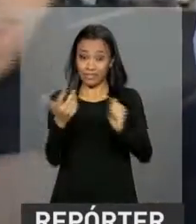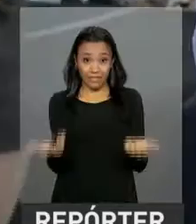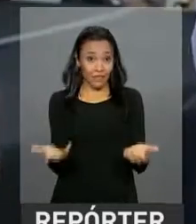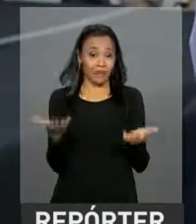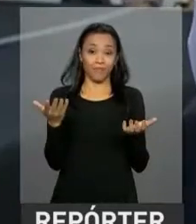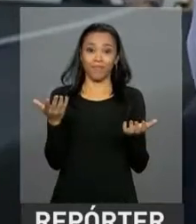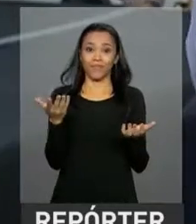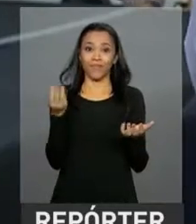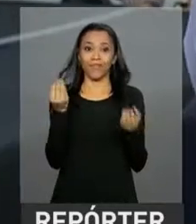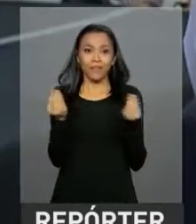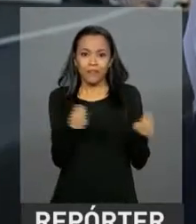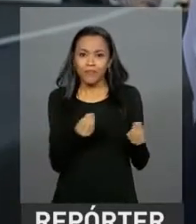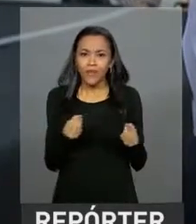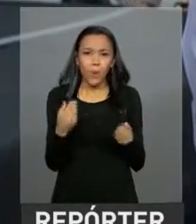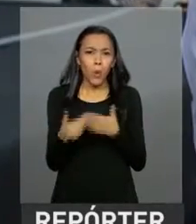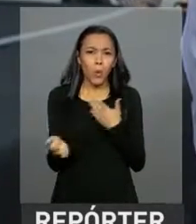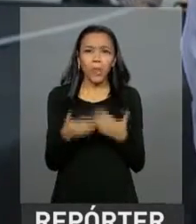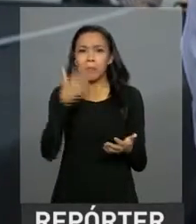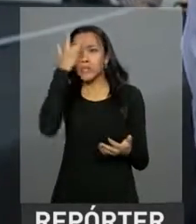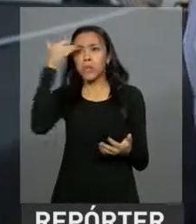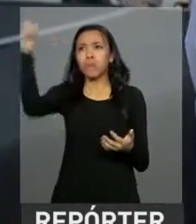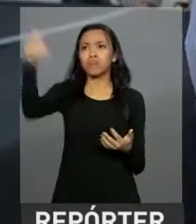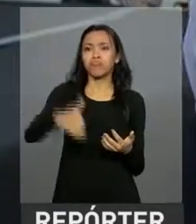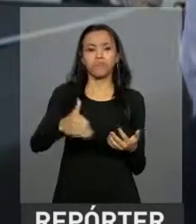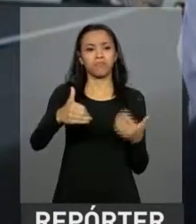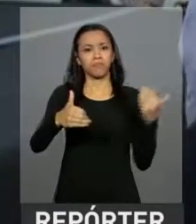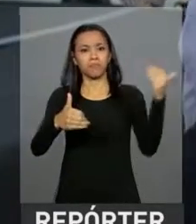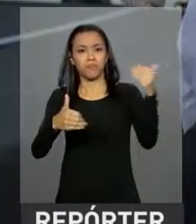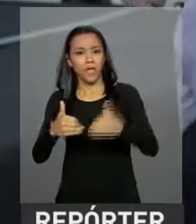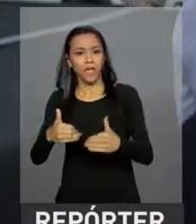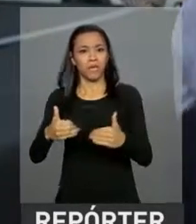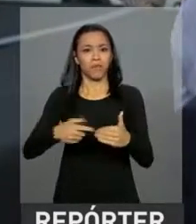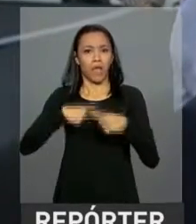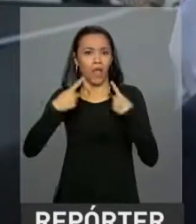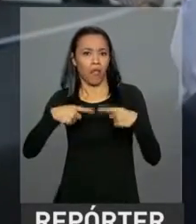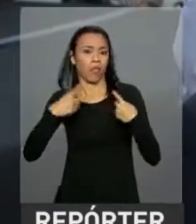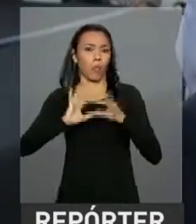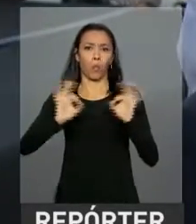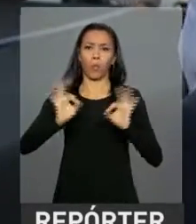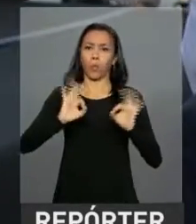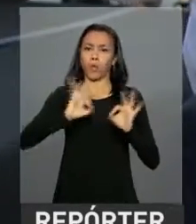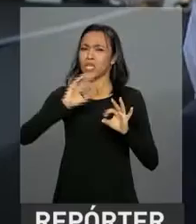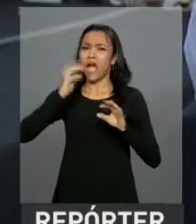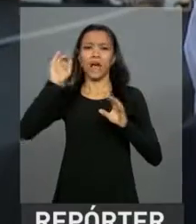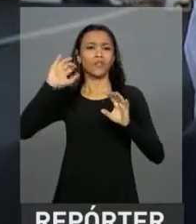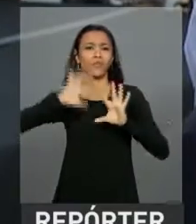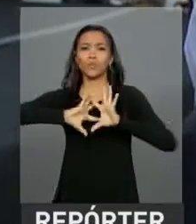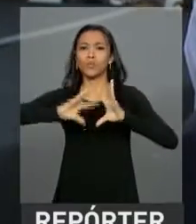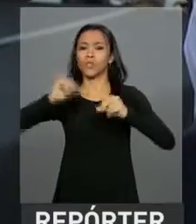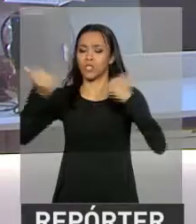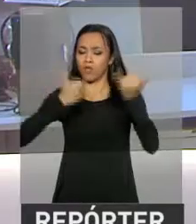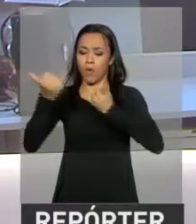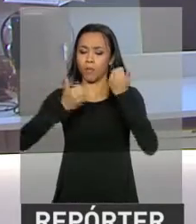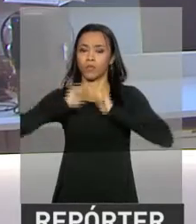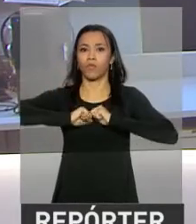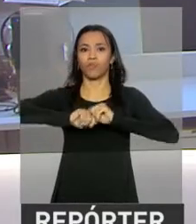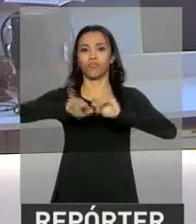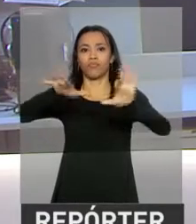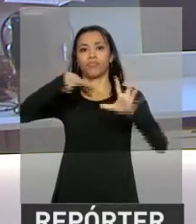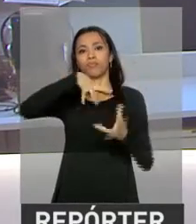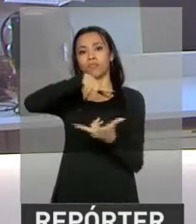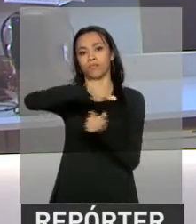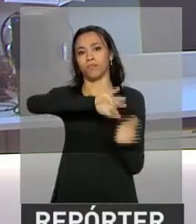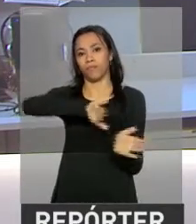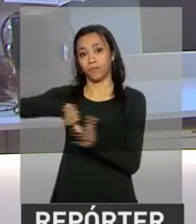tenha trazido qualquer questão, já que essas informações foram passadas ao mundo inteiro.